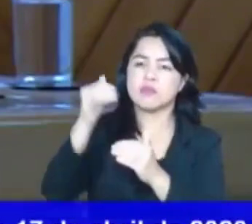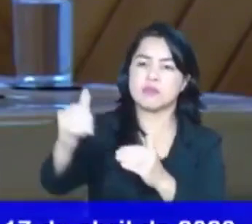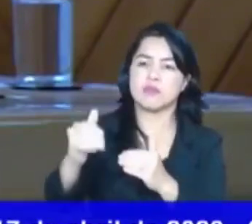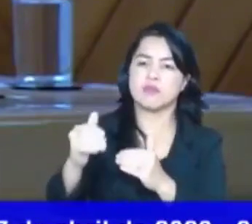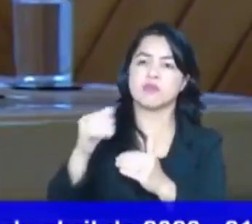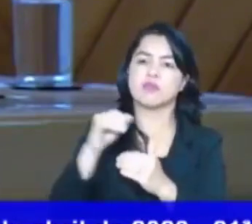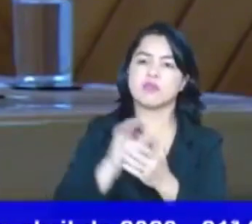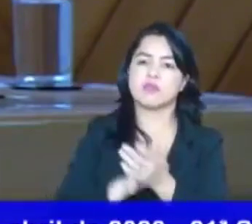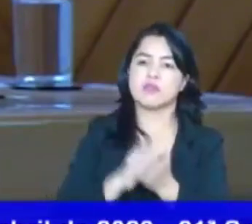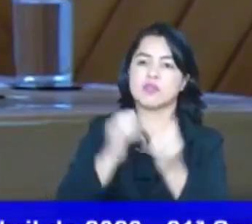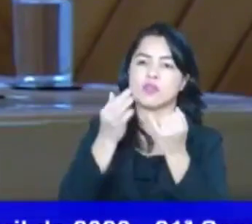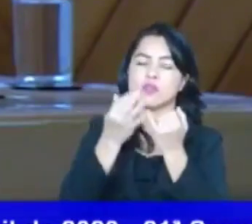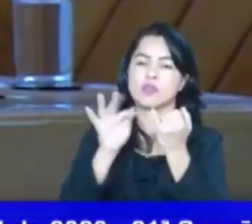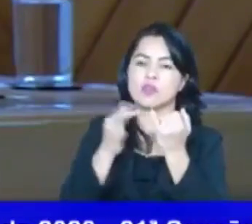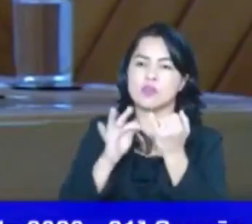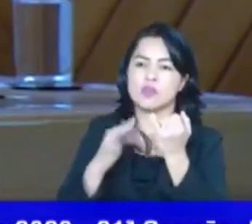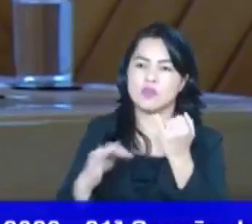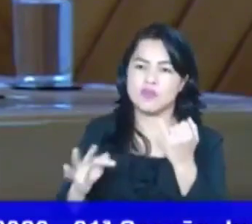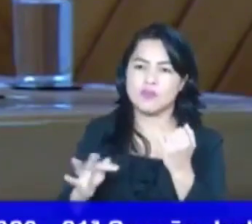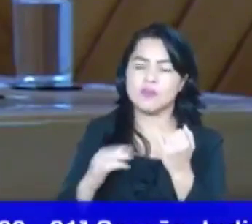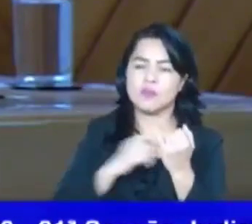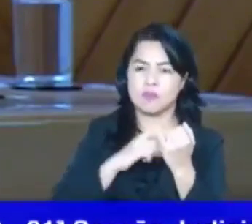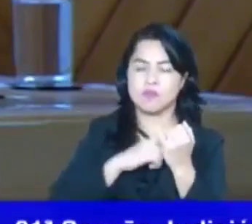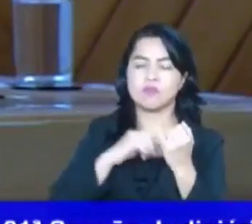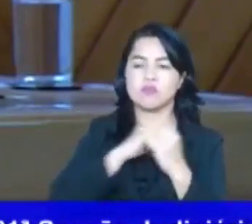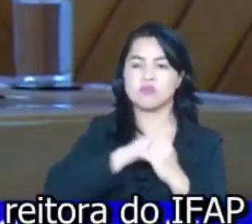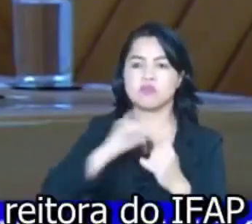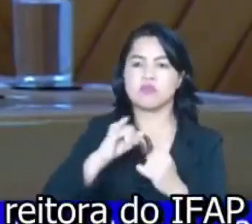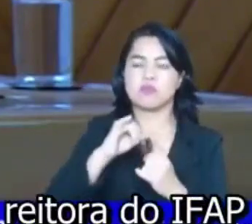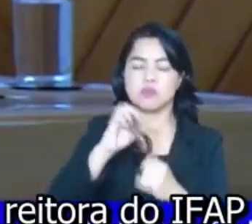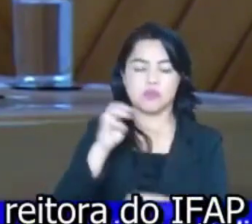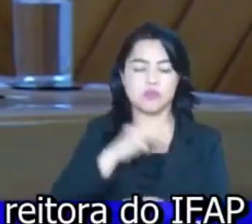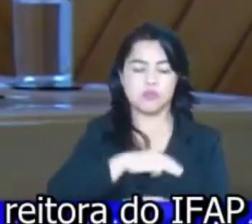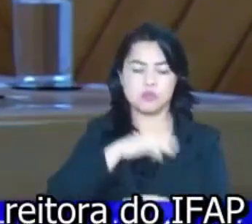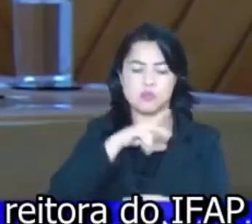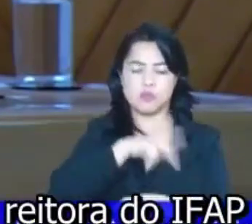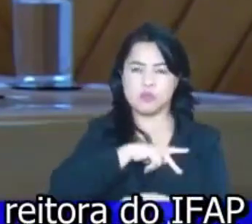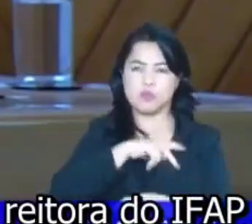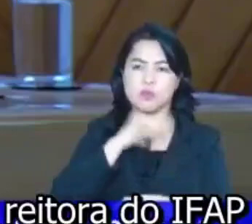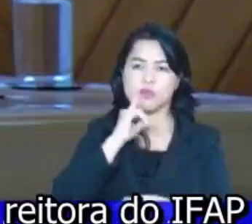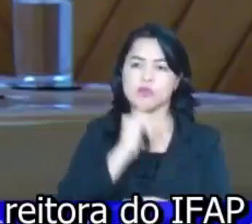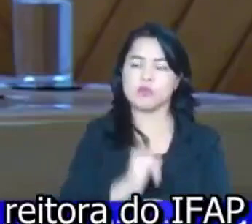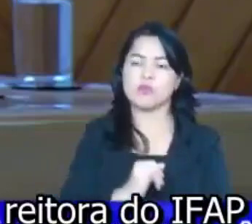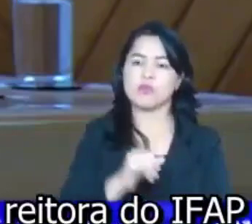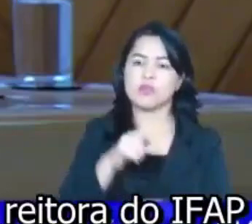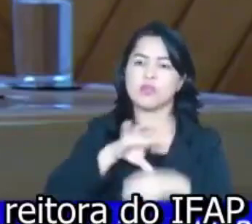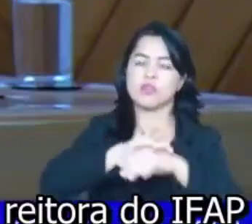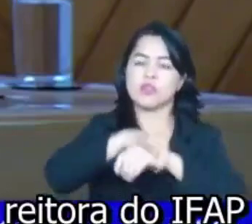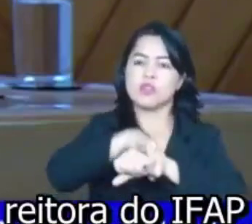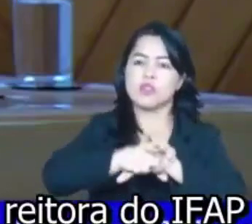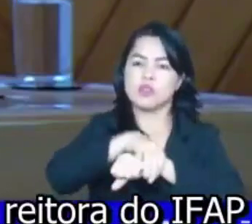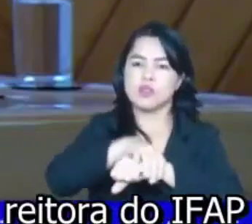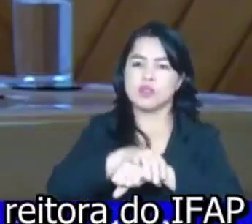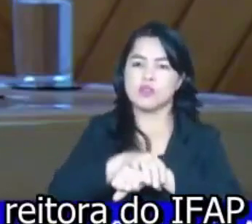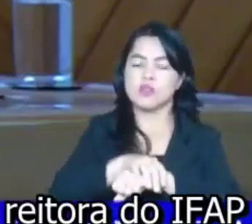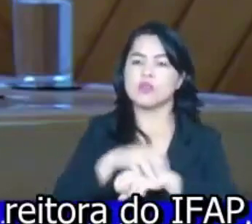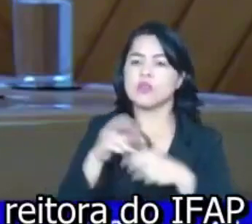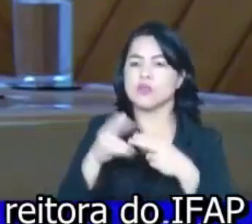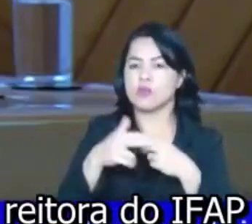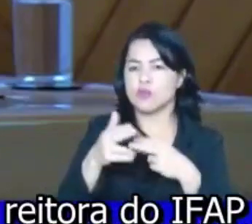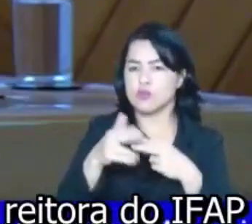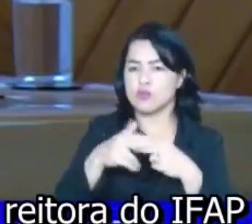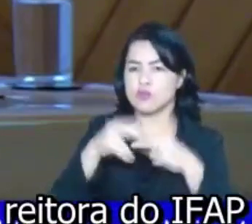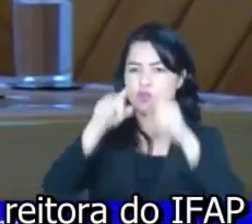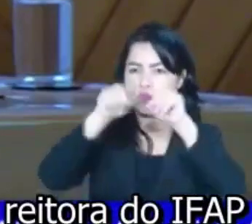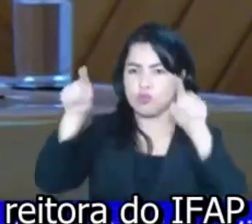do Amapá ao Ministério Público Eleitoral, informando que a paciente se utilizou da condição